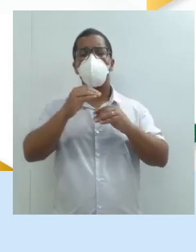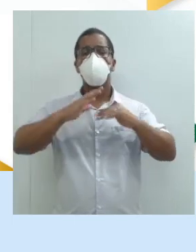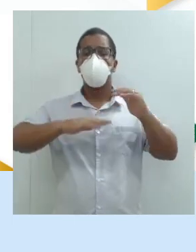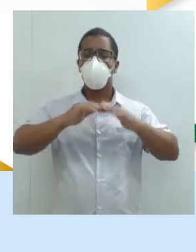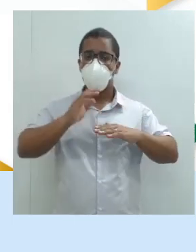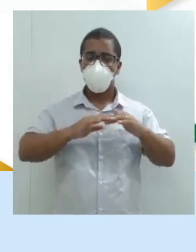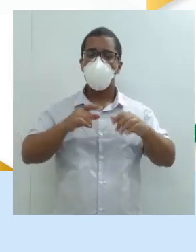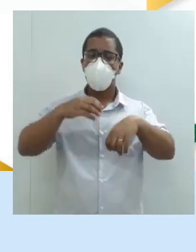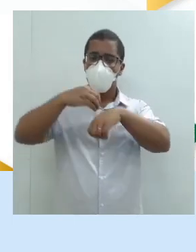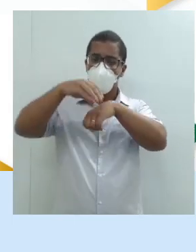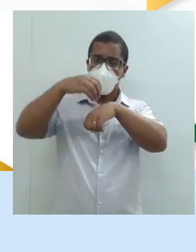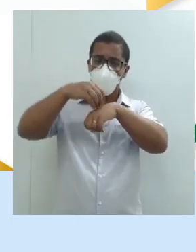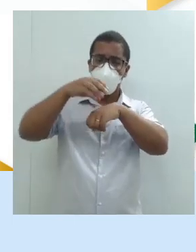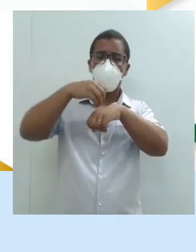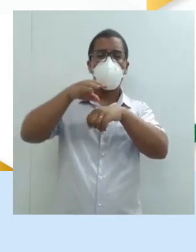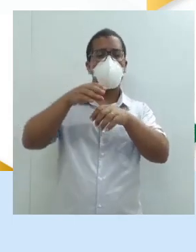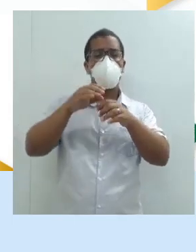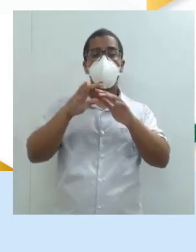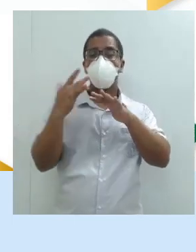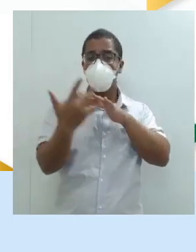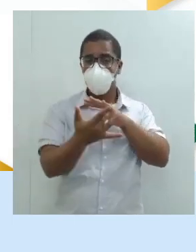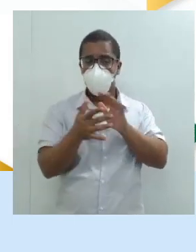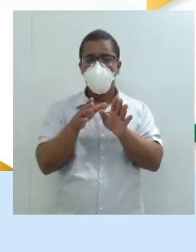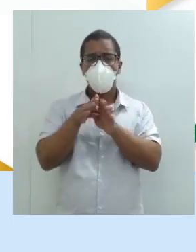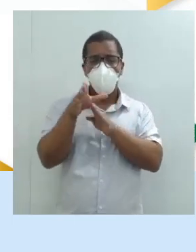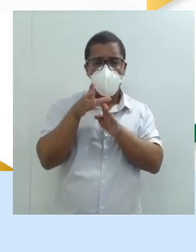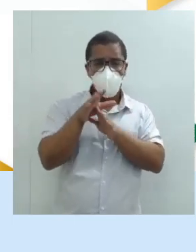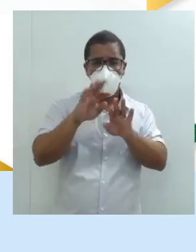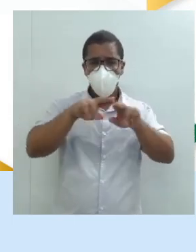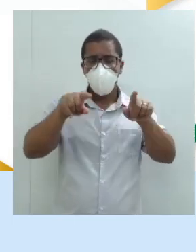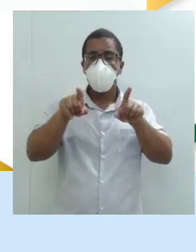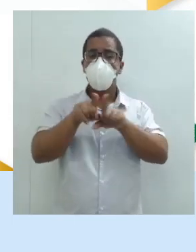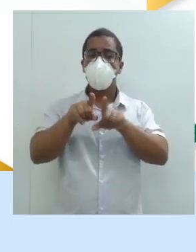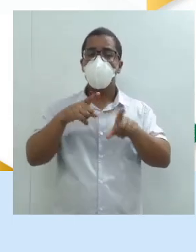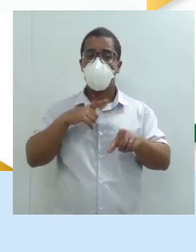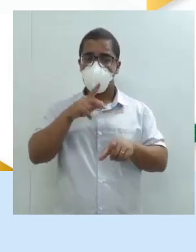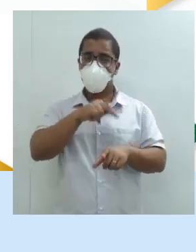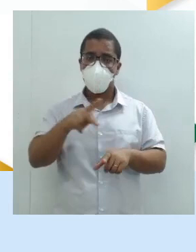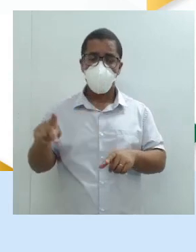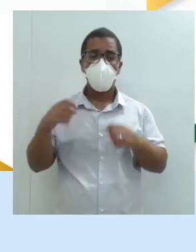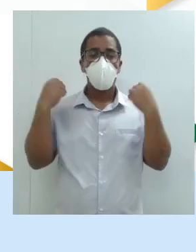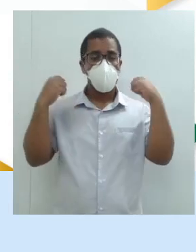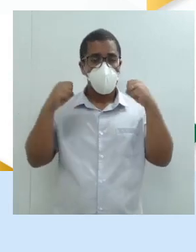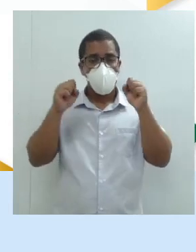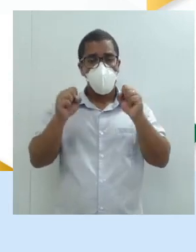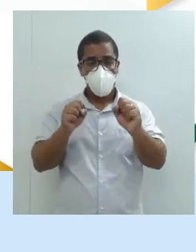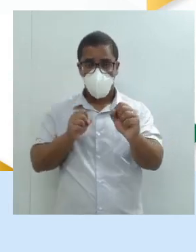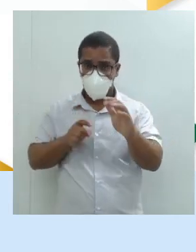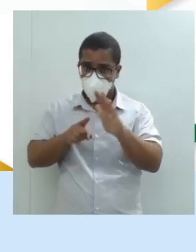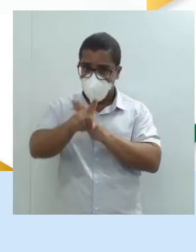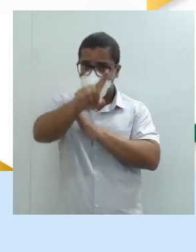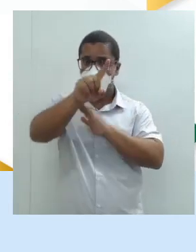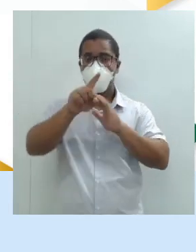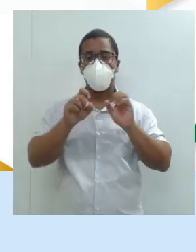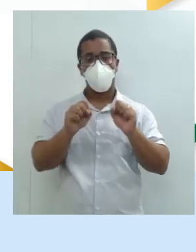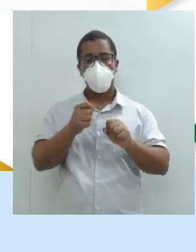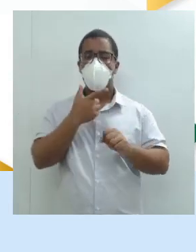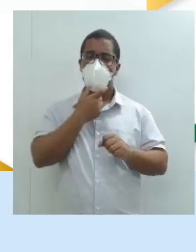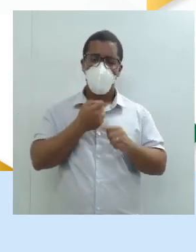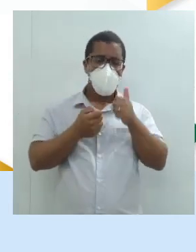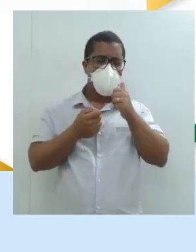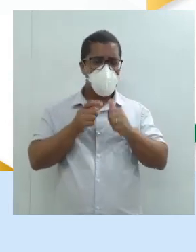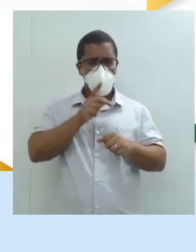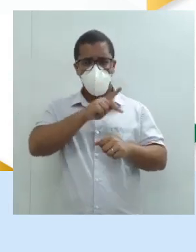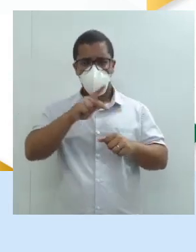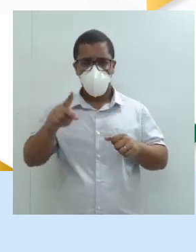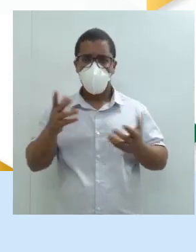dicas bem legais nas redes sociais e você tem o seu professor de educação física que você pode perguntar diretamente a ele ou a sua professora de educação